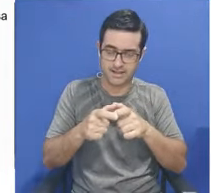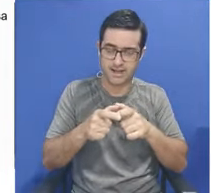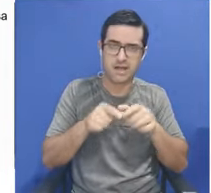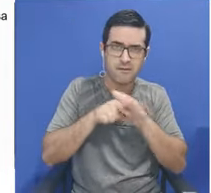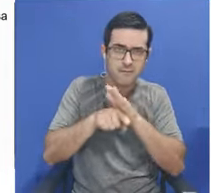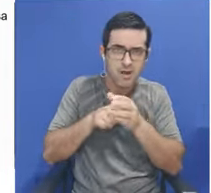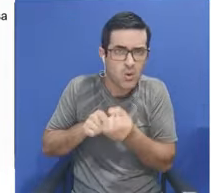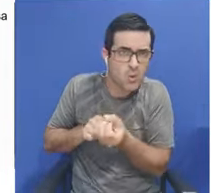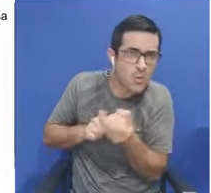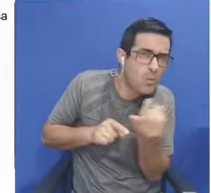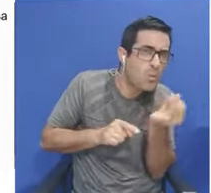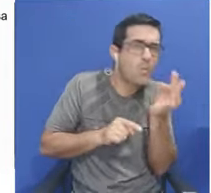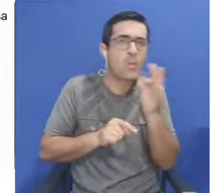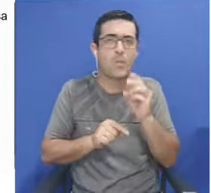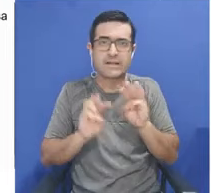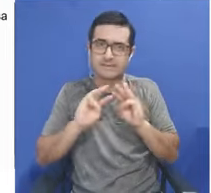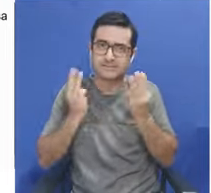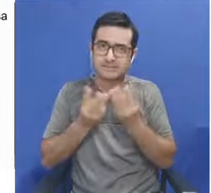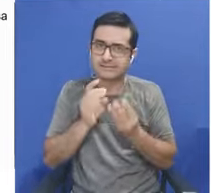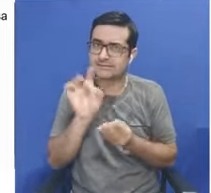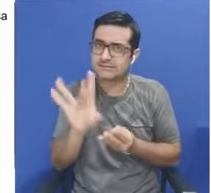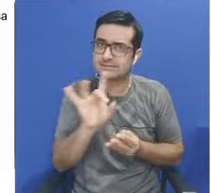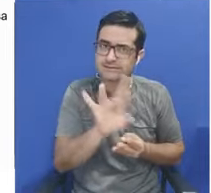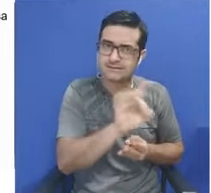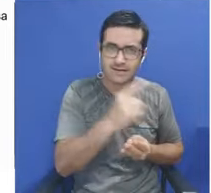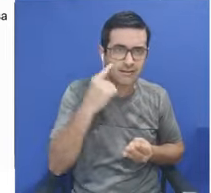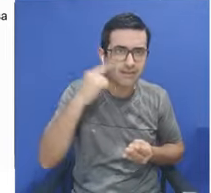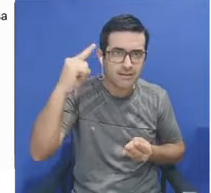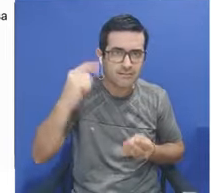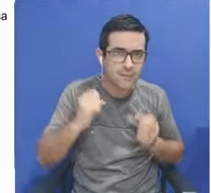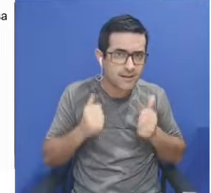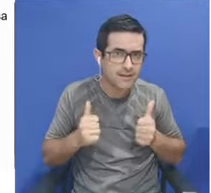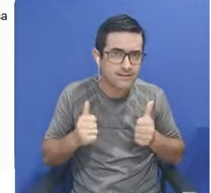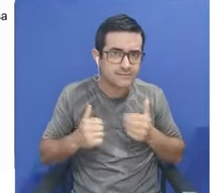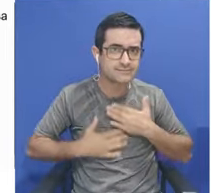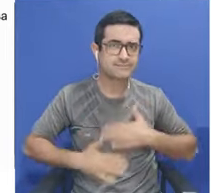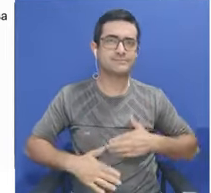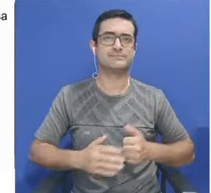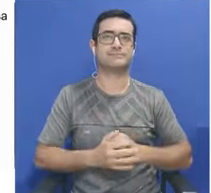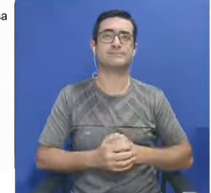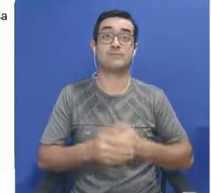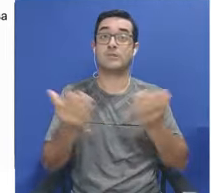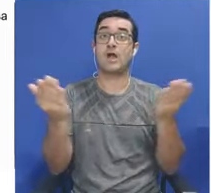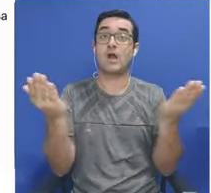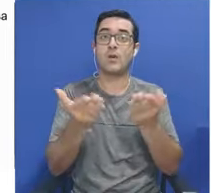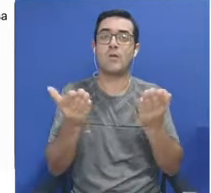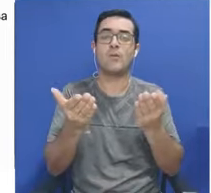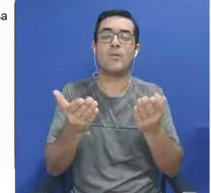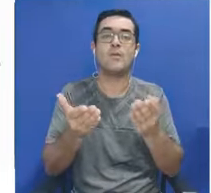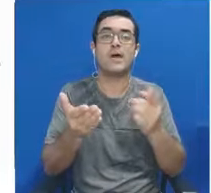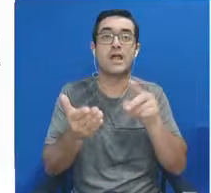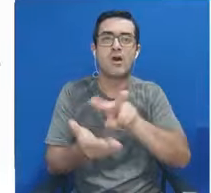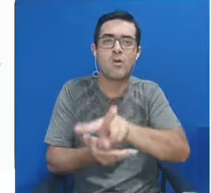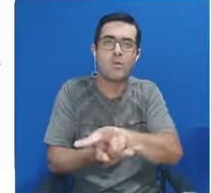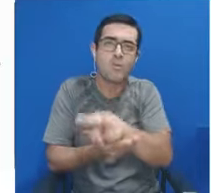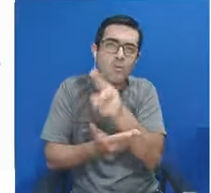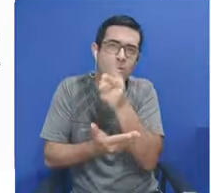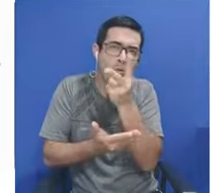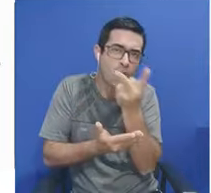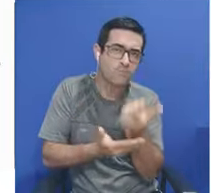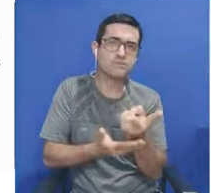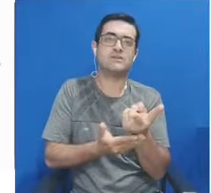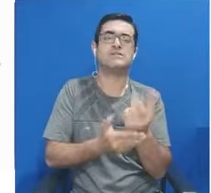Tranquilo? Agora, eu converti isso novamente para massa. Só que o que eu fiz? Para que ficasse mais